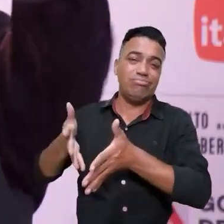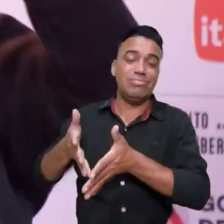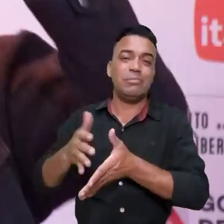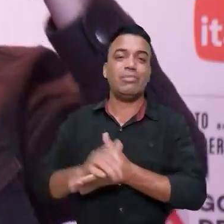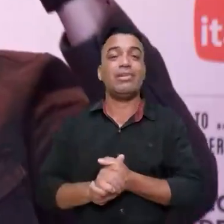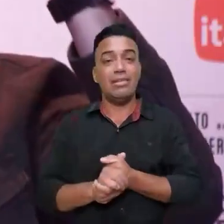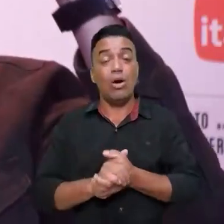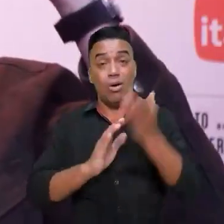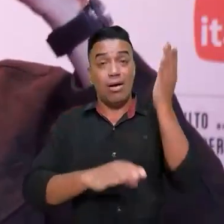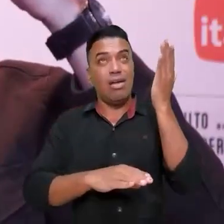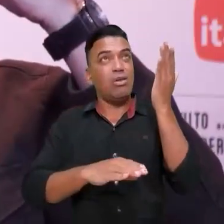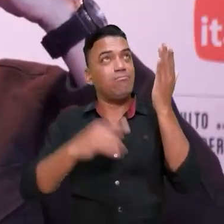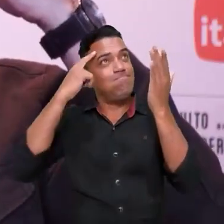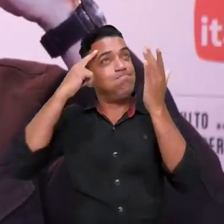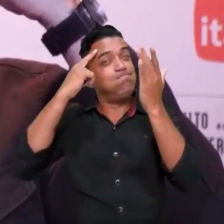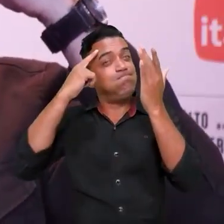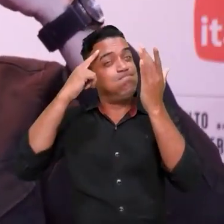alugou um triplex da minha cabeça.